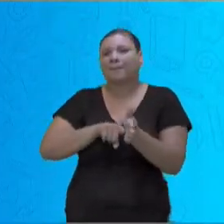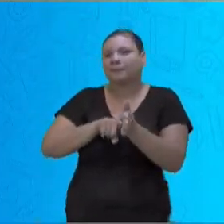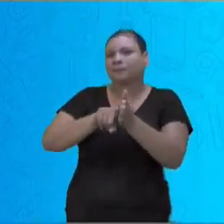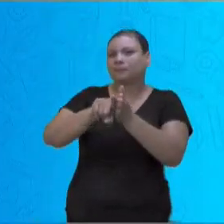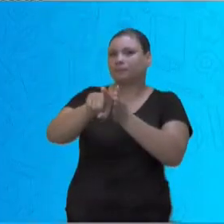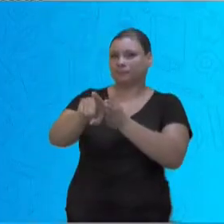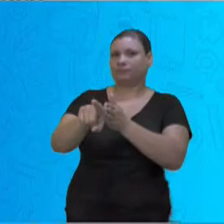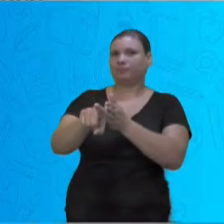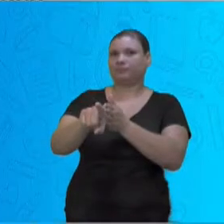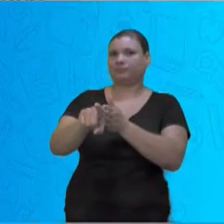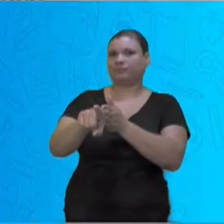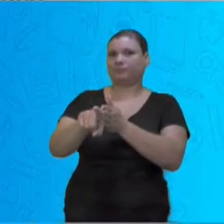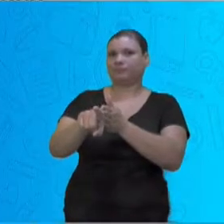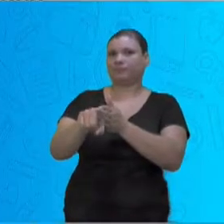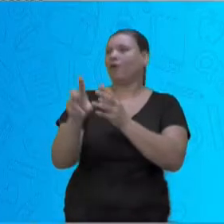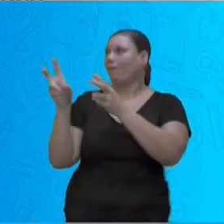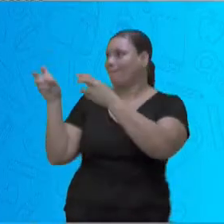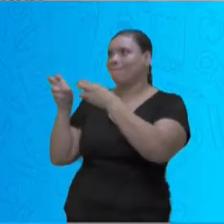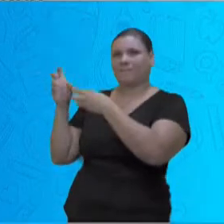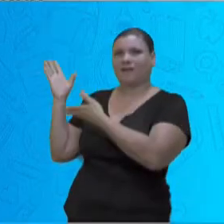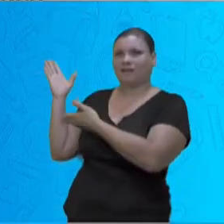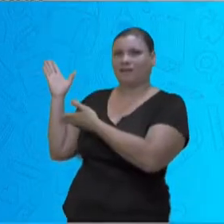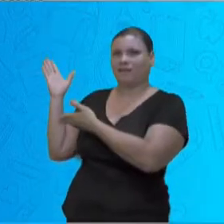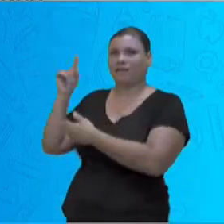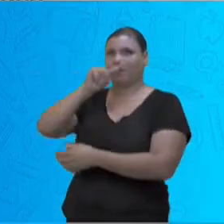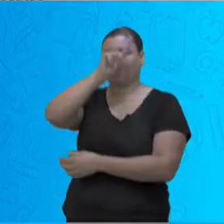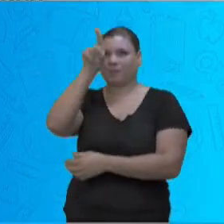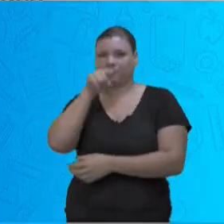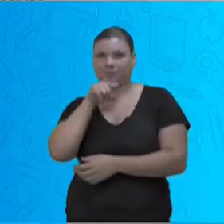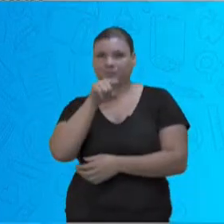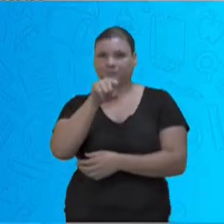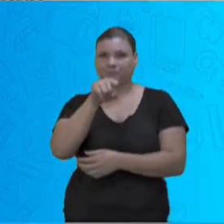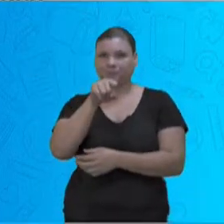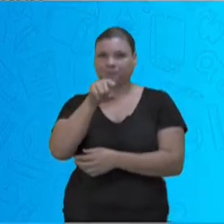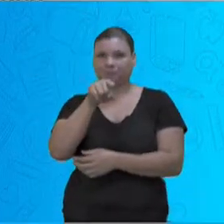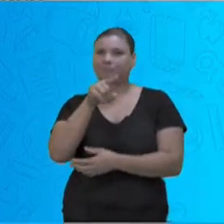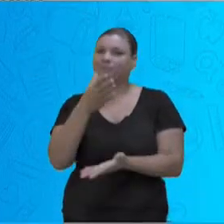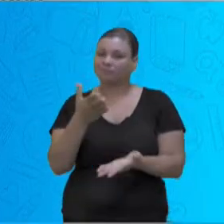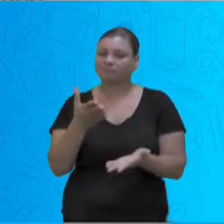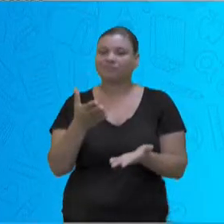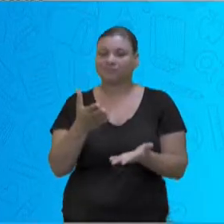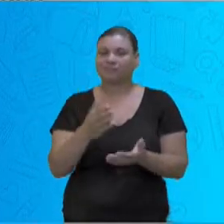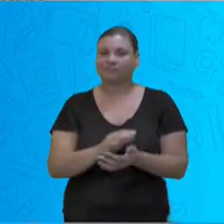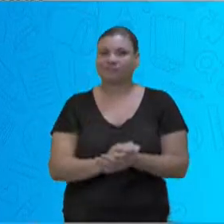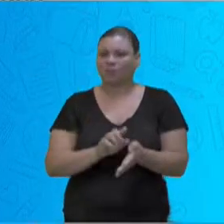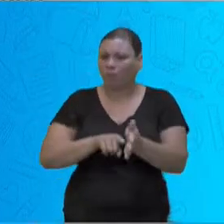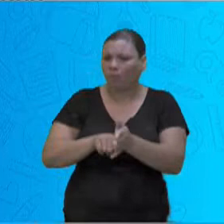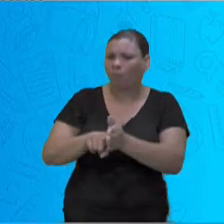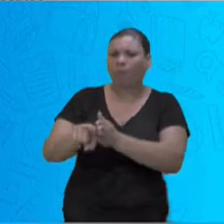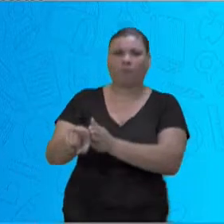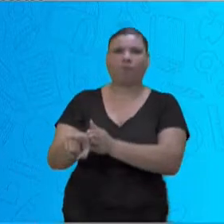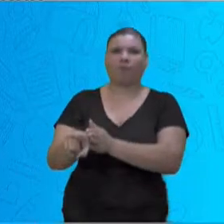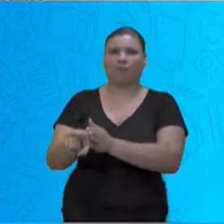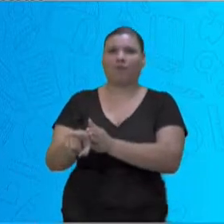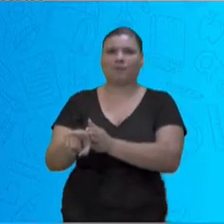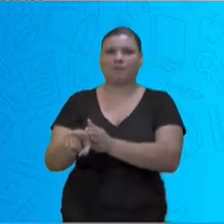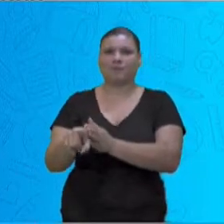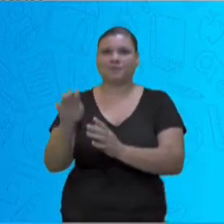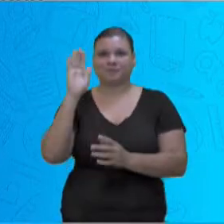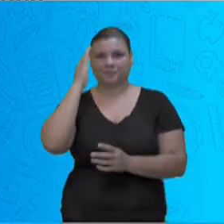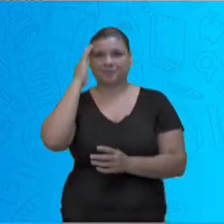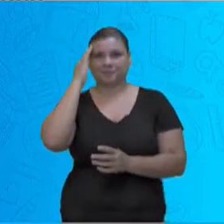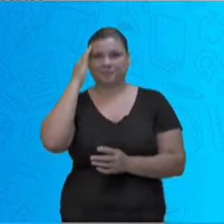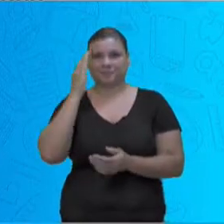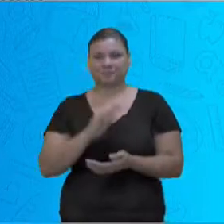nós começamos com o pronome pessoal em todo o ciclo, na afirmativa e na negativa. Agora, na